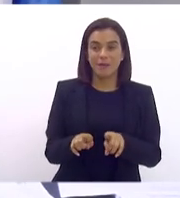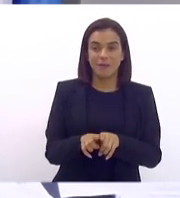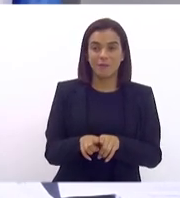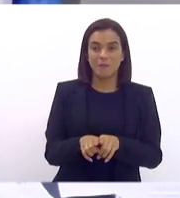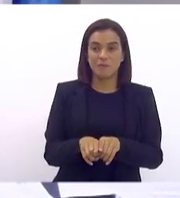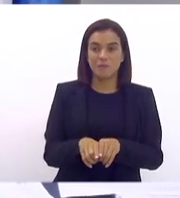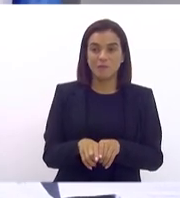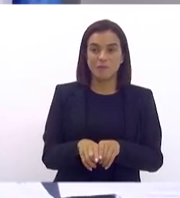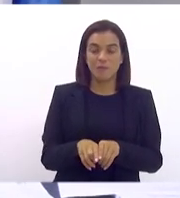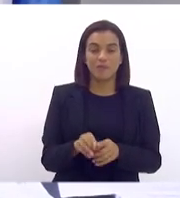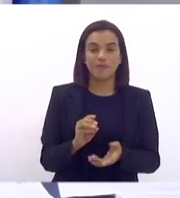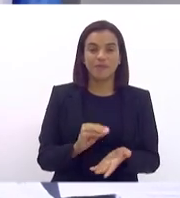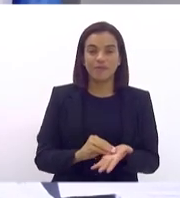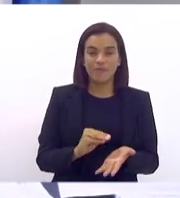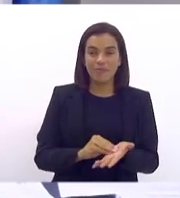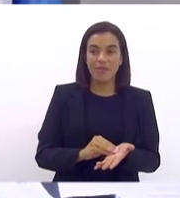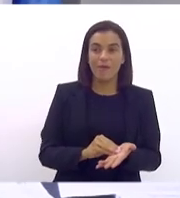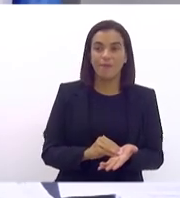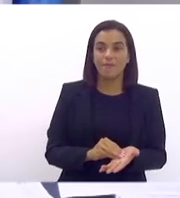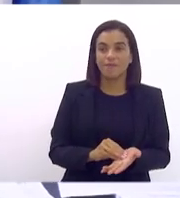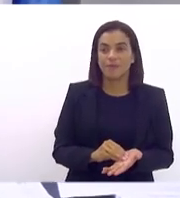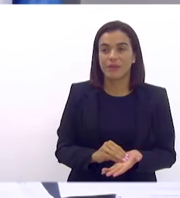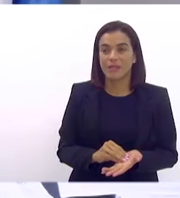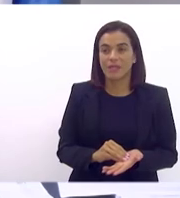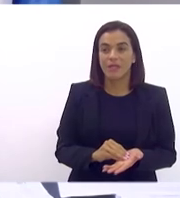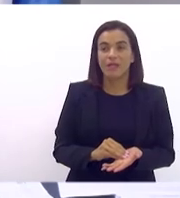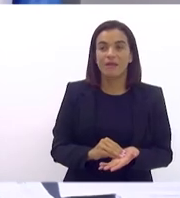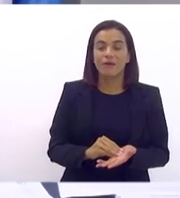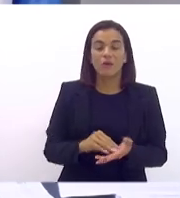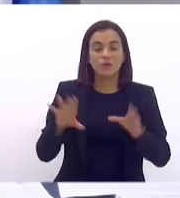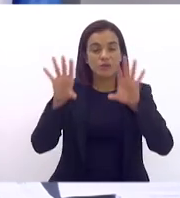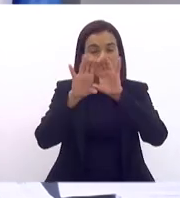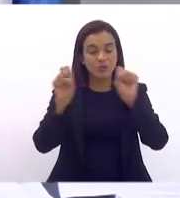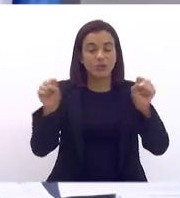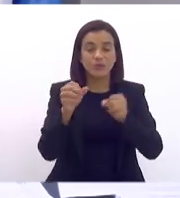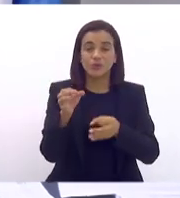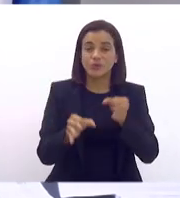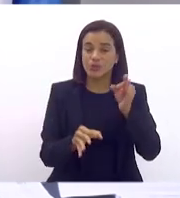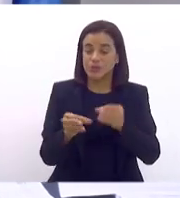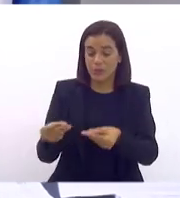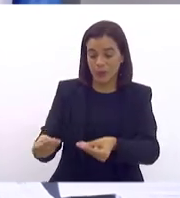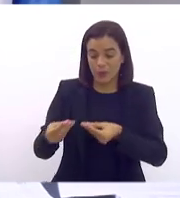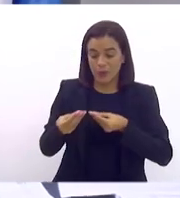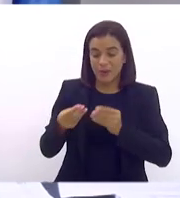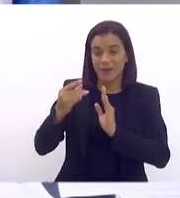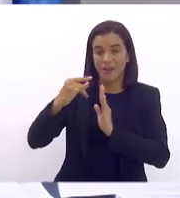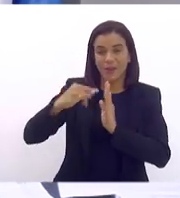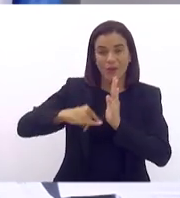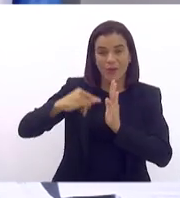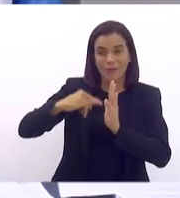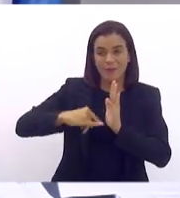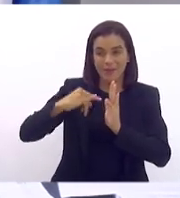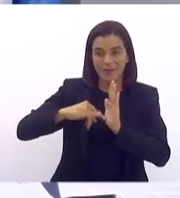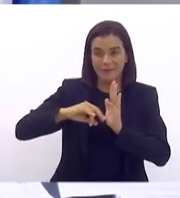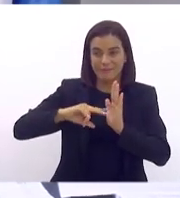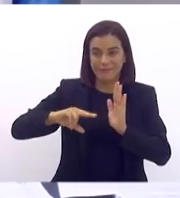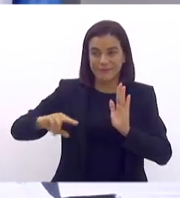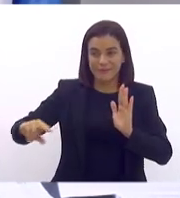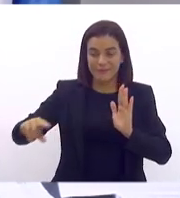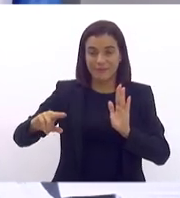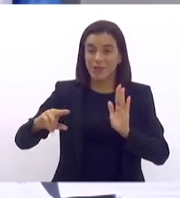a falta de entrega do Tribunal de Justiça de documentos sobre aqueles pelos quais